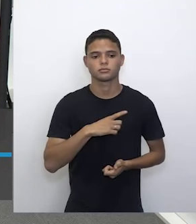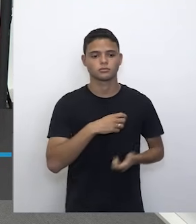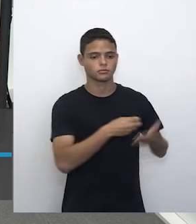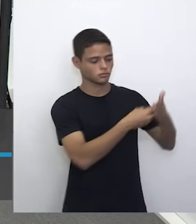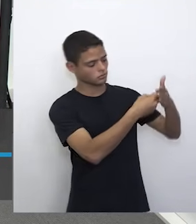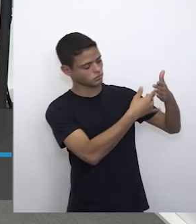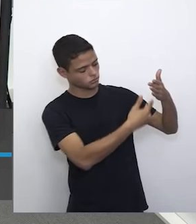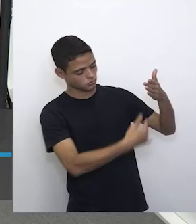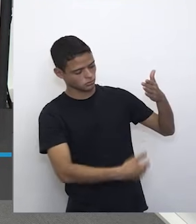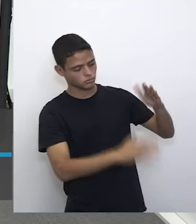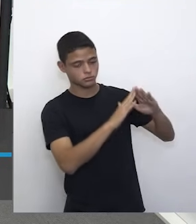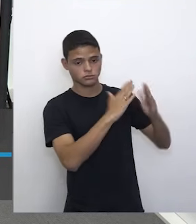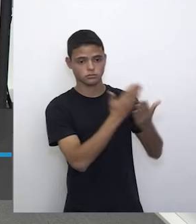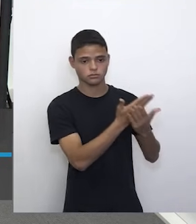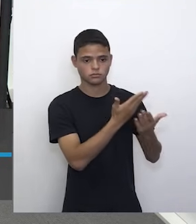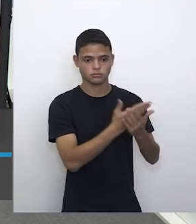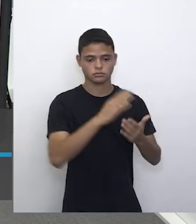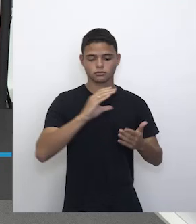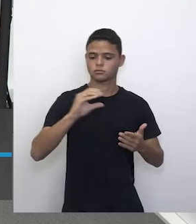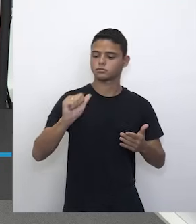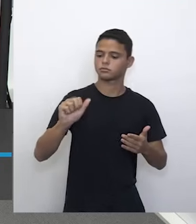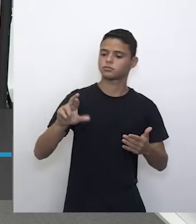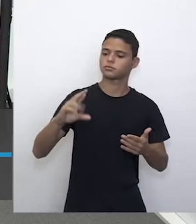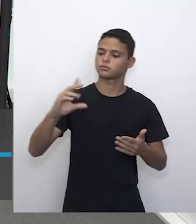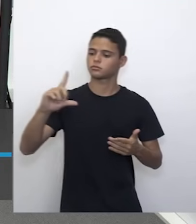da escola também, Carlos Celso